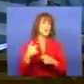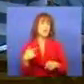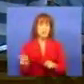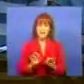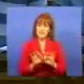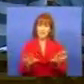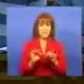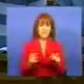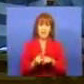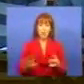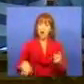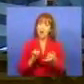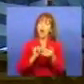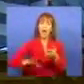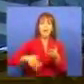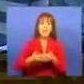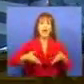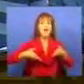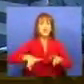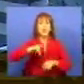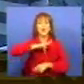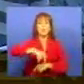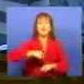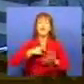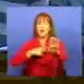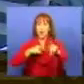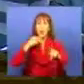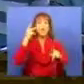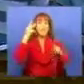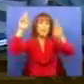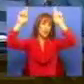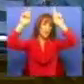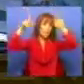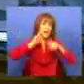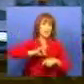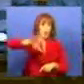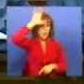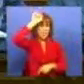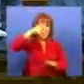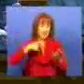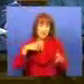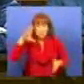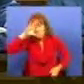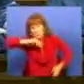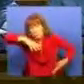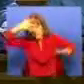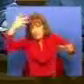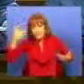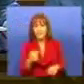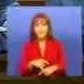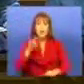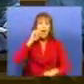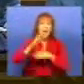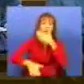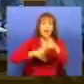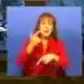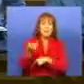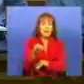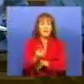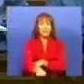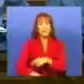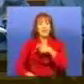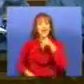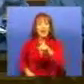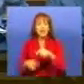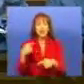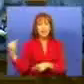mesmo que a concessão das estradas de Portugal. Eu ainda vou estar viva, espera, Sra. Ministra, não sei. Manutenção de taxas